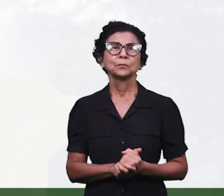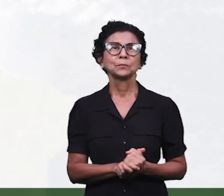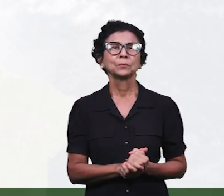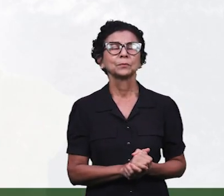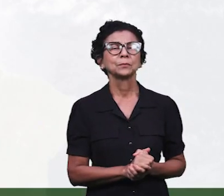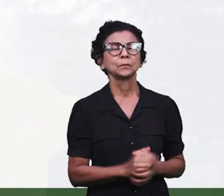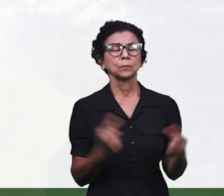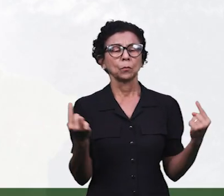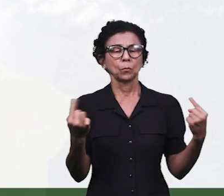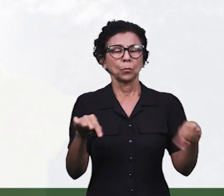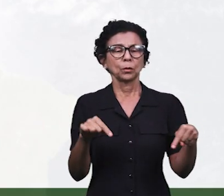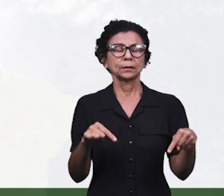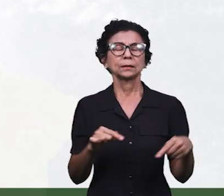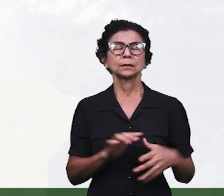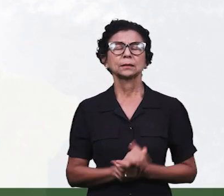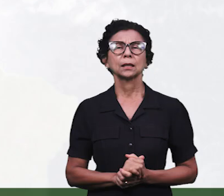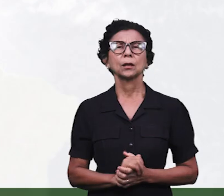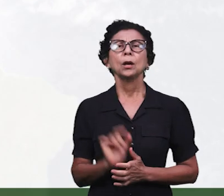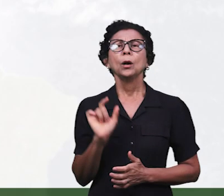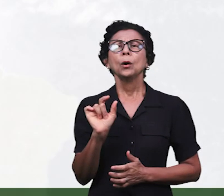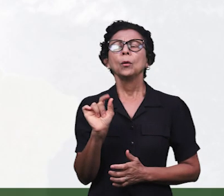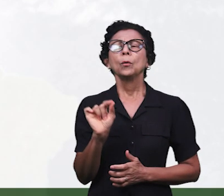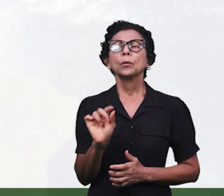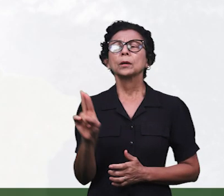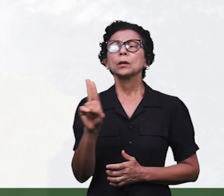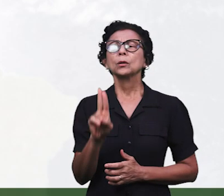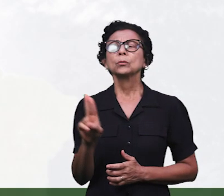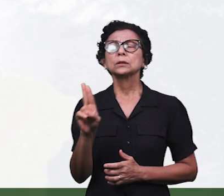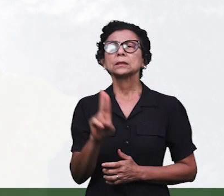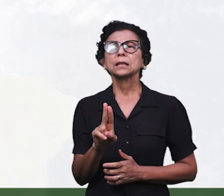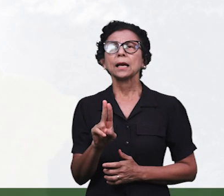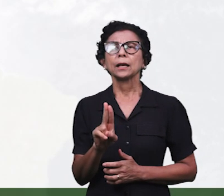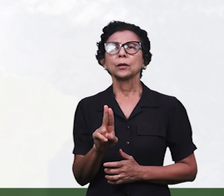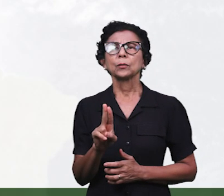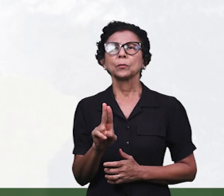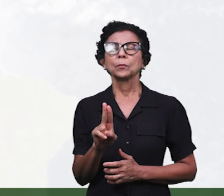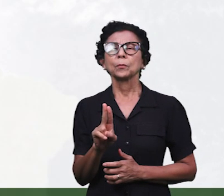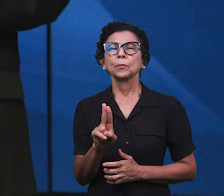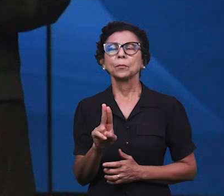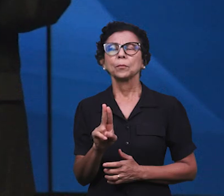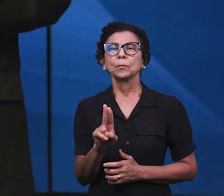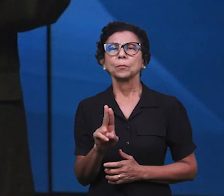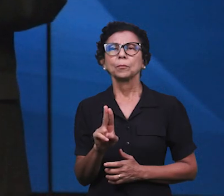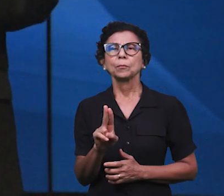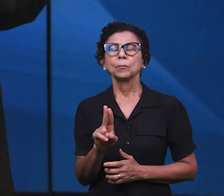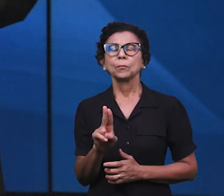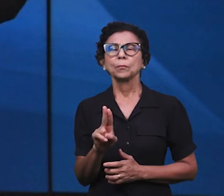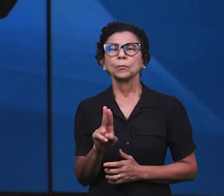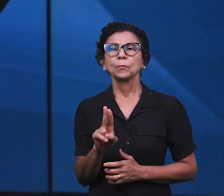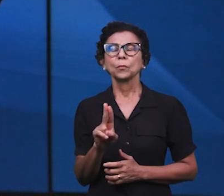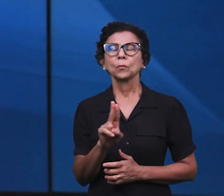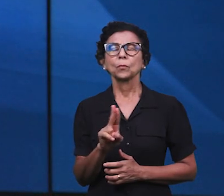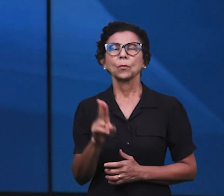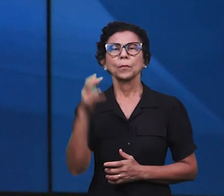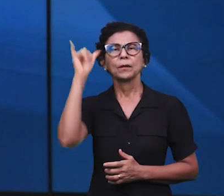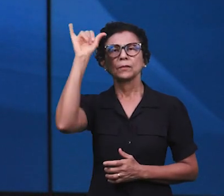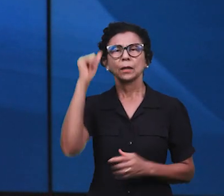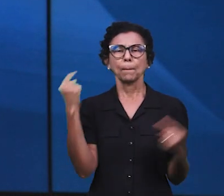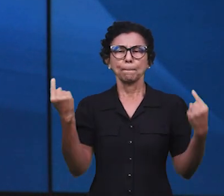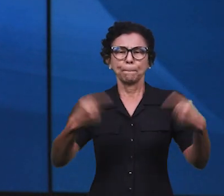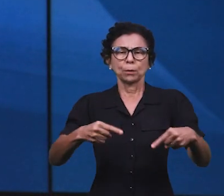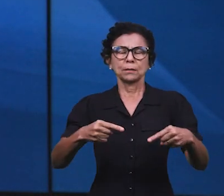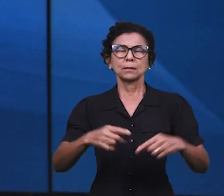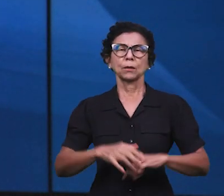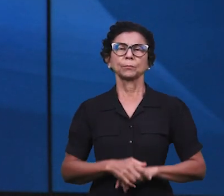para combater essa oposição, ou seja, a oposição que se evidenciou em Éfeso, que é essa nossa quarta